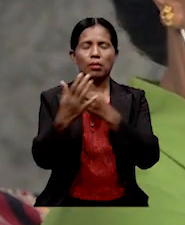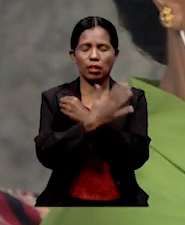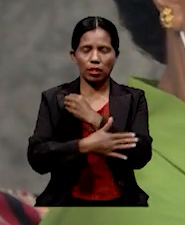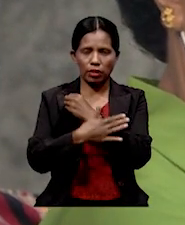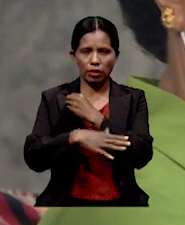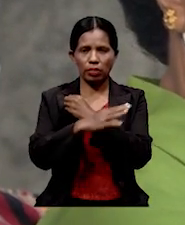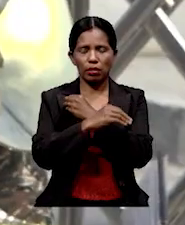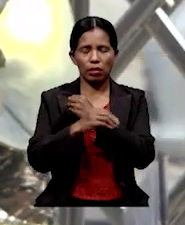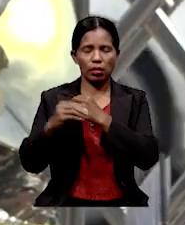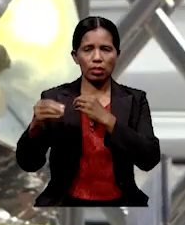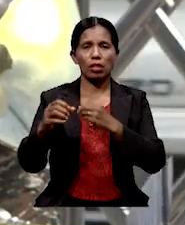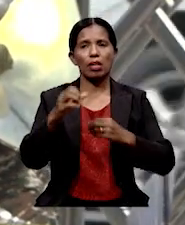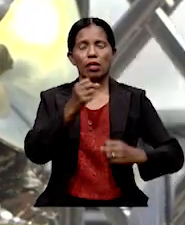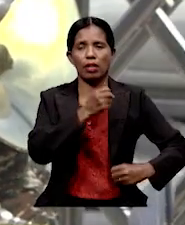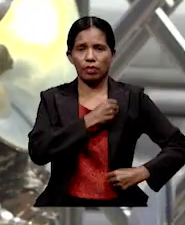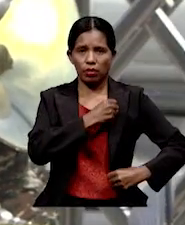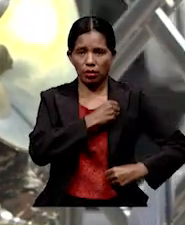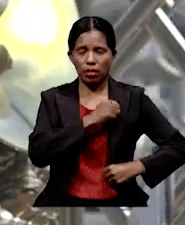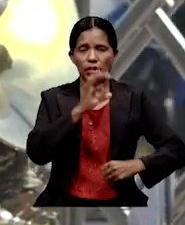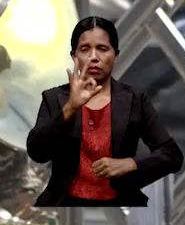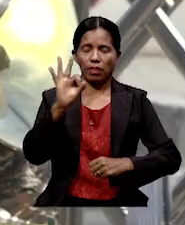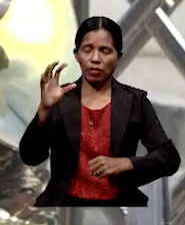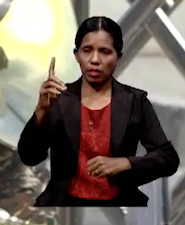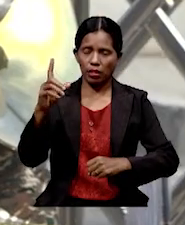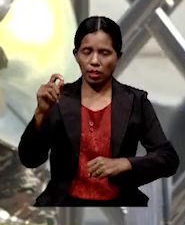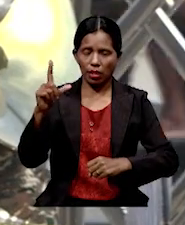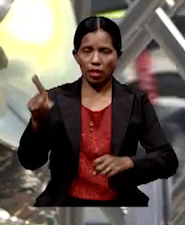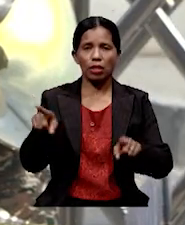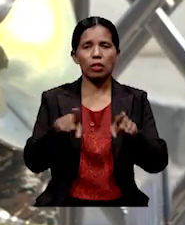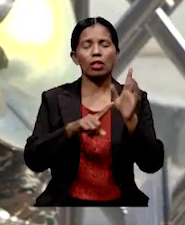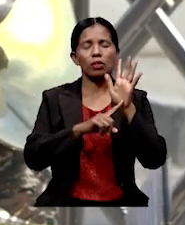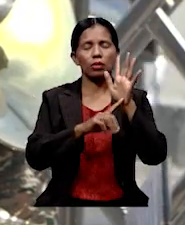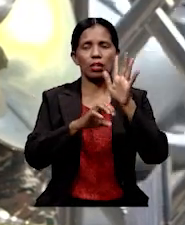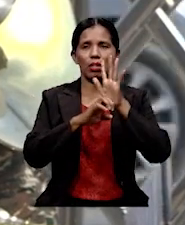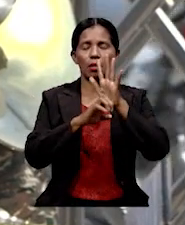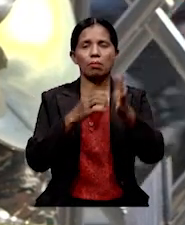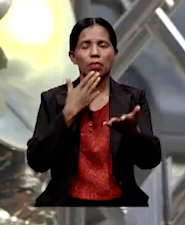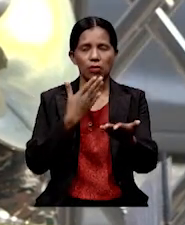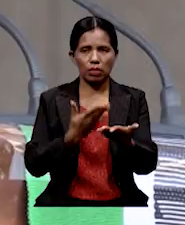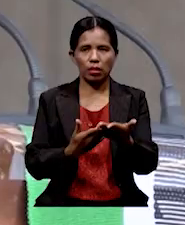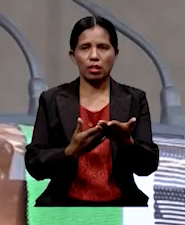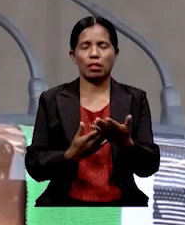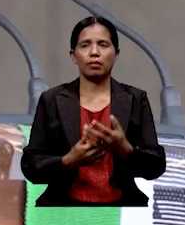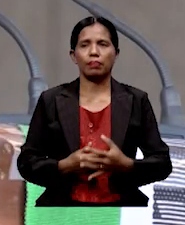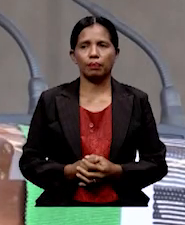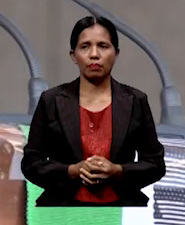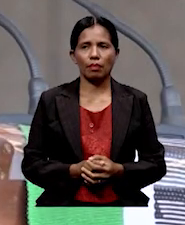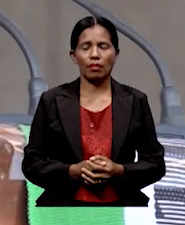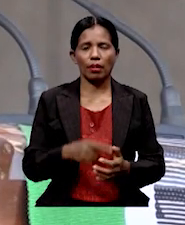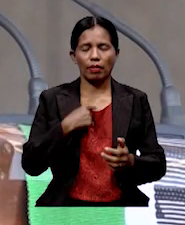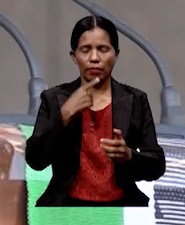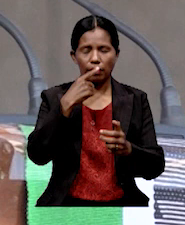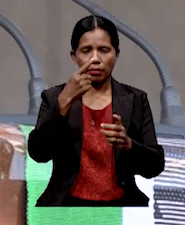falentil FDTL durante ne, sai exemplo dia ba soldado sira atubana atituir. A hora de despedida de comandante